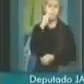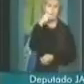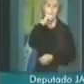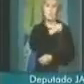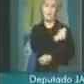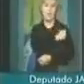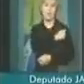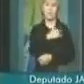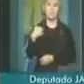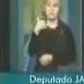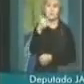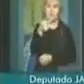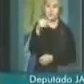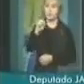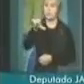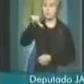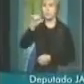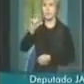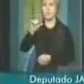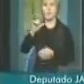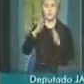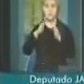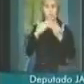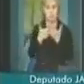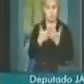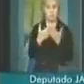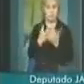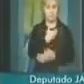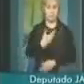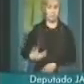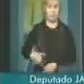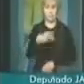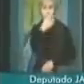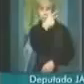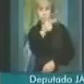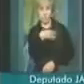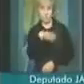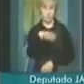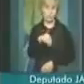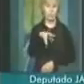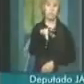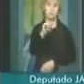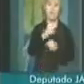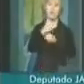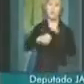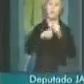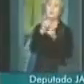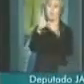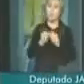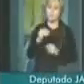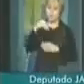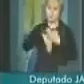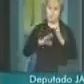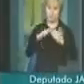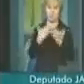9 e 10 anos da rede pública. Atenção pais. Os seus filhos vão receber o ano que vem, na